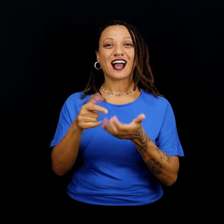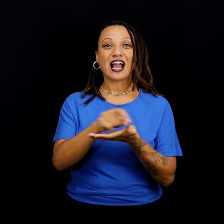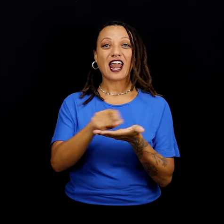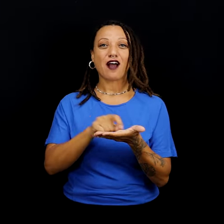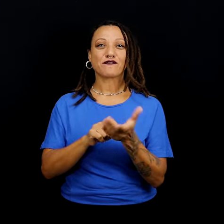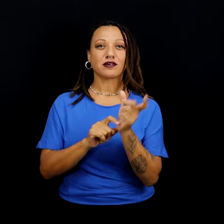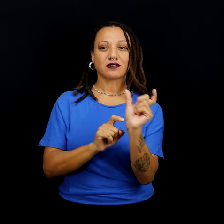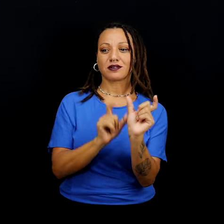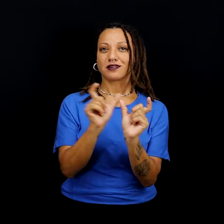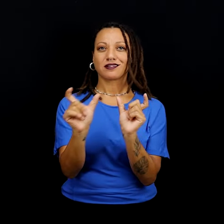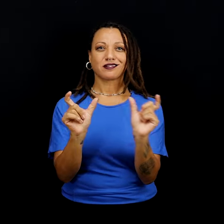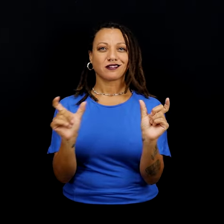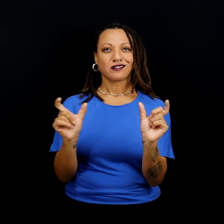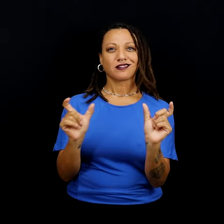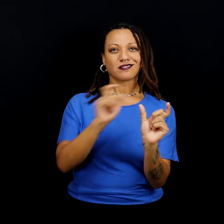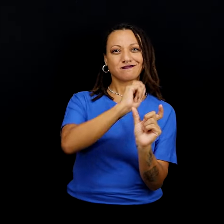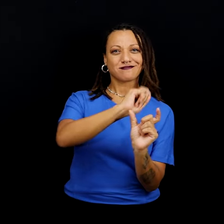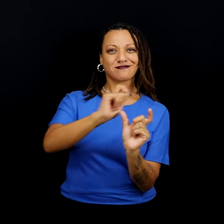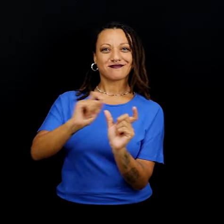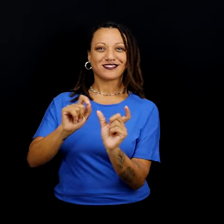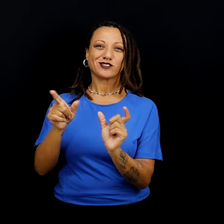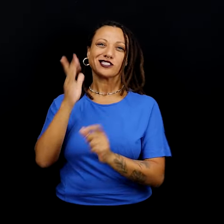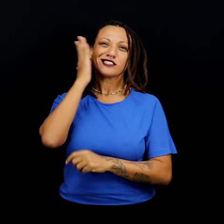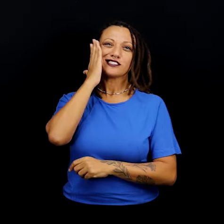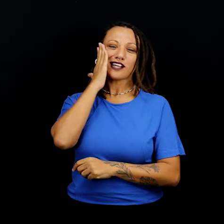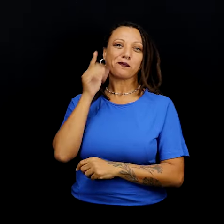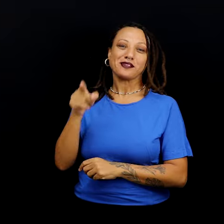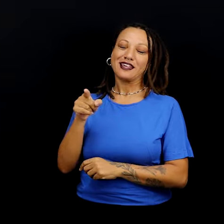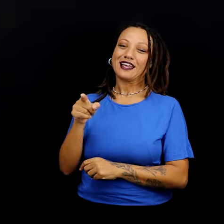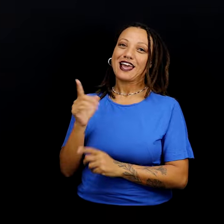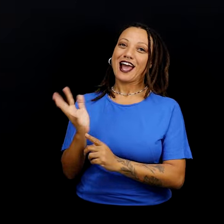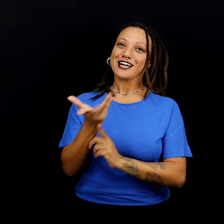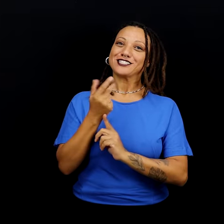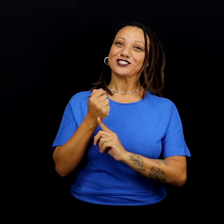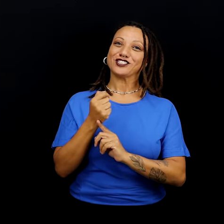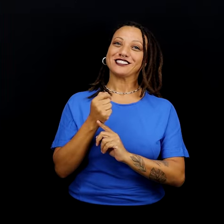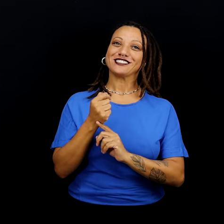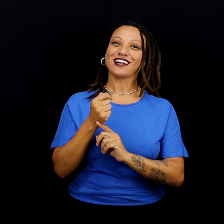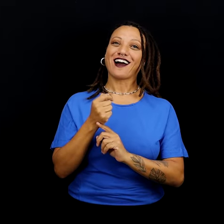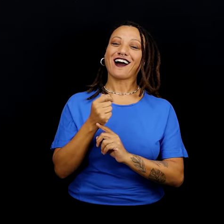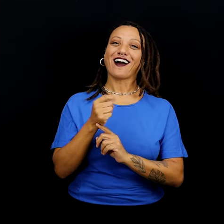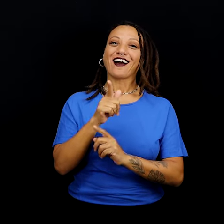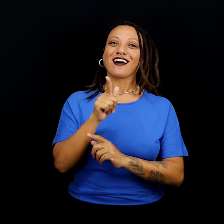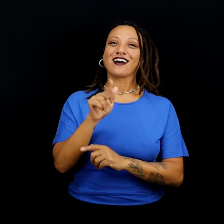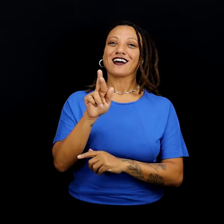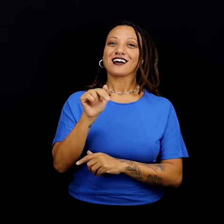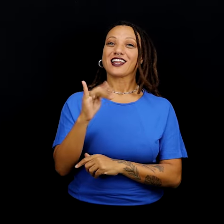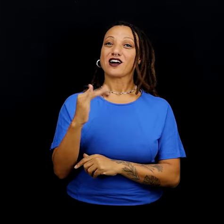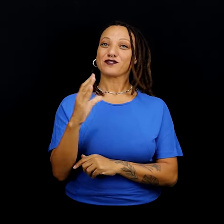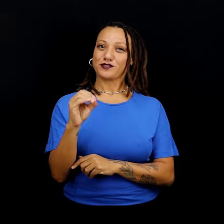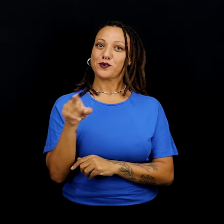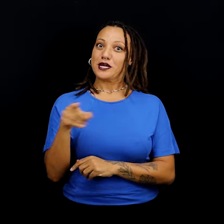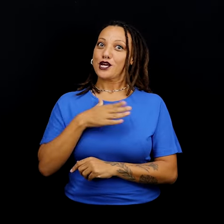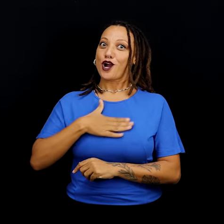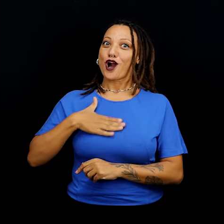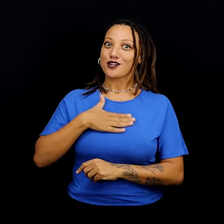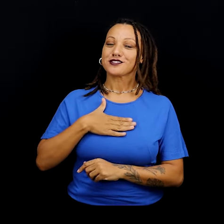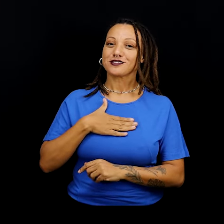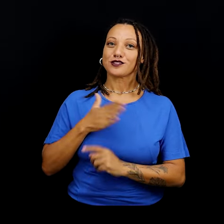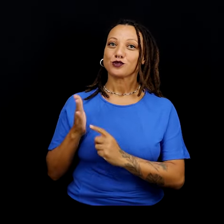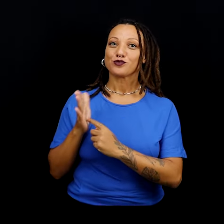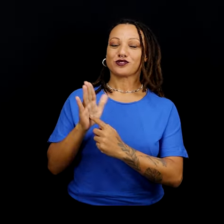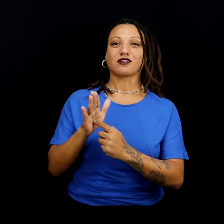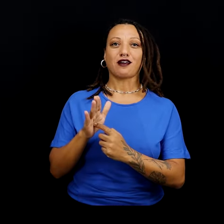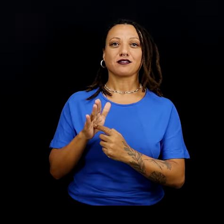com essa questão gráfica. E o Guto, como a gente sabe, ele é um artista gráfico. Ele ganhou a vida, ele gosta de dizer